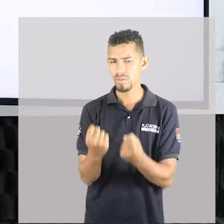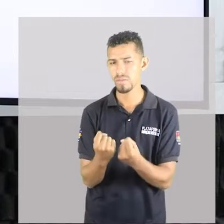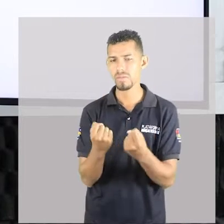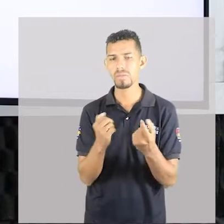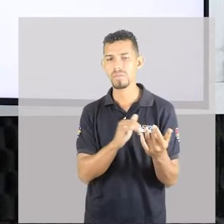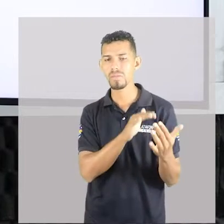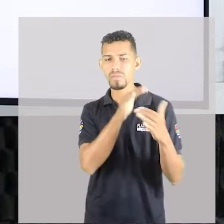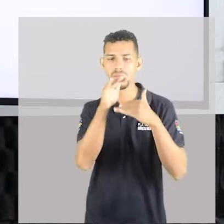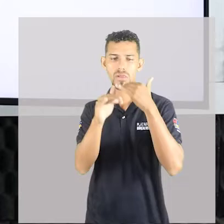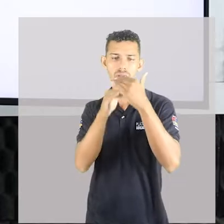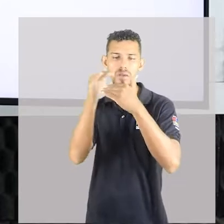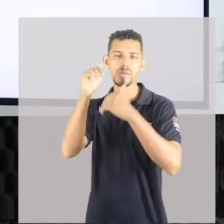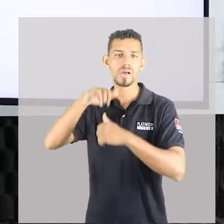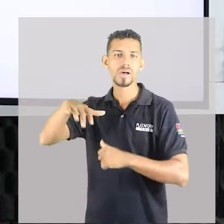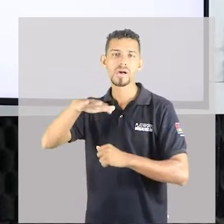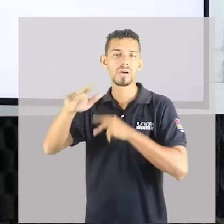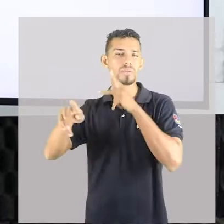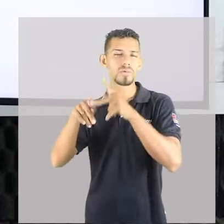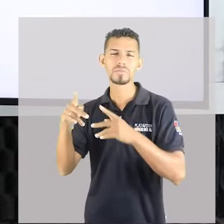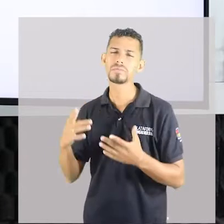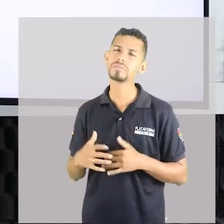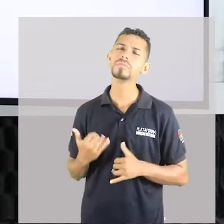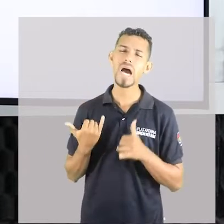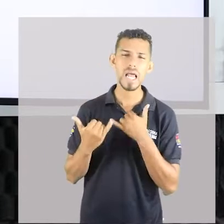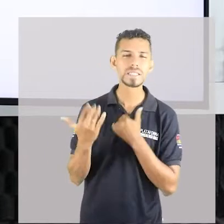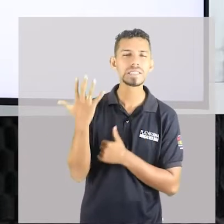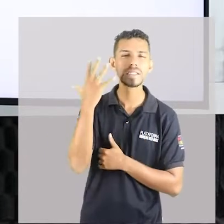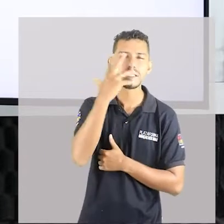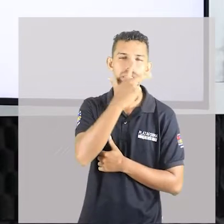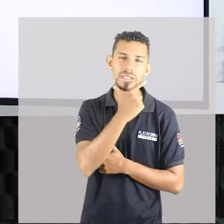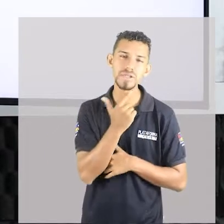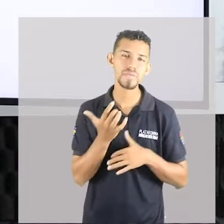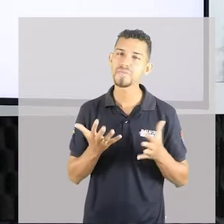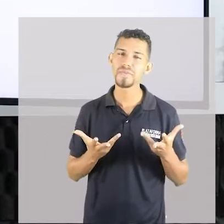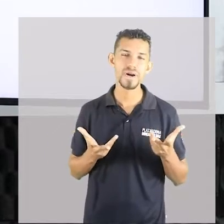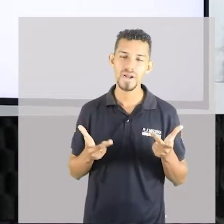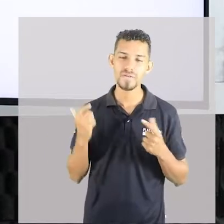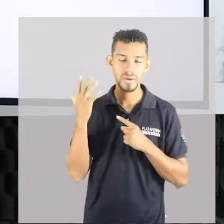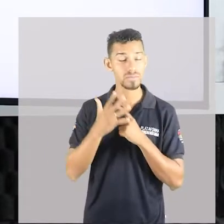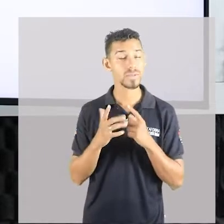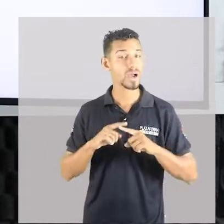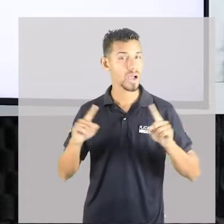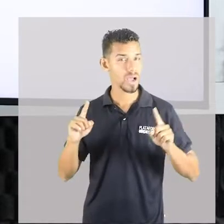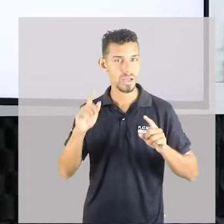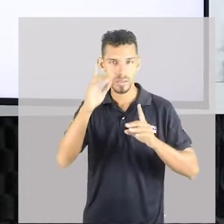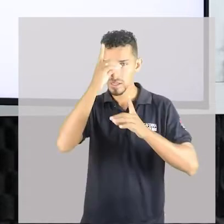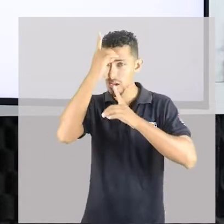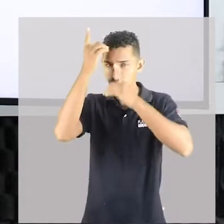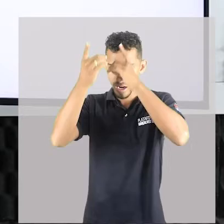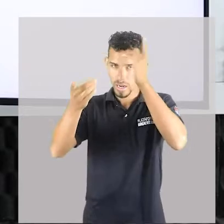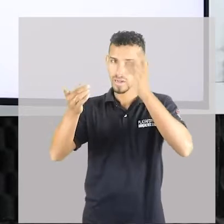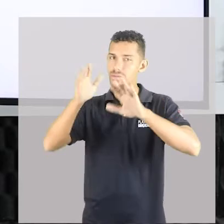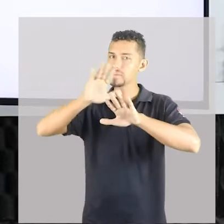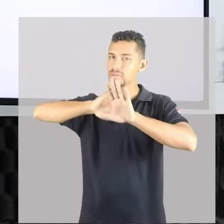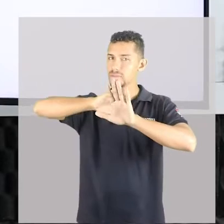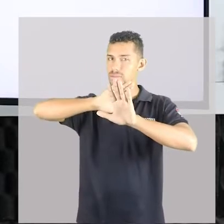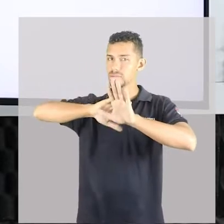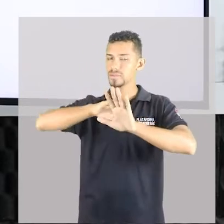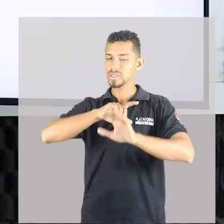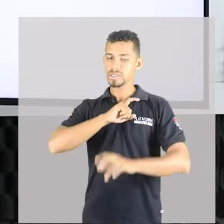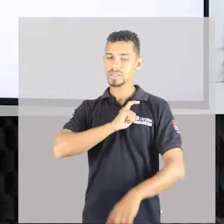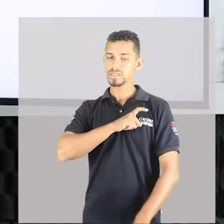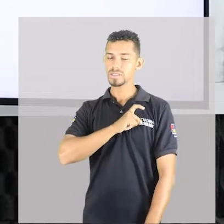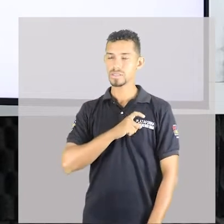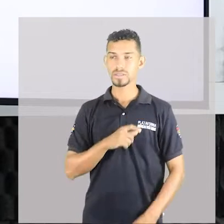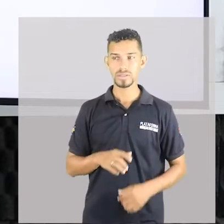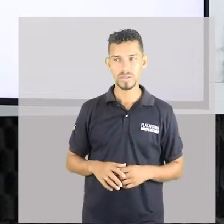demais povos. Parece muito lindo e maravilhoso esse discurso, mas é de fato ideológico. Olha, o